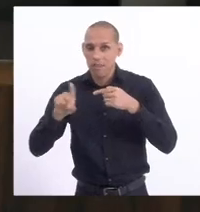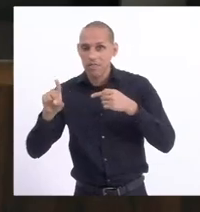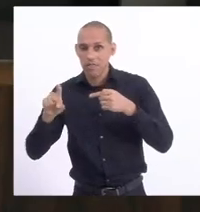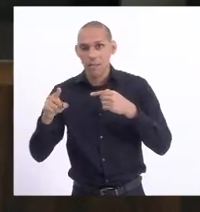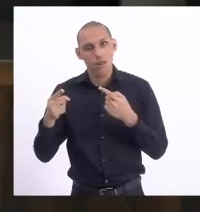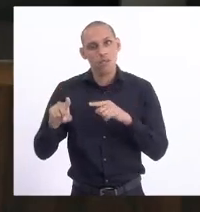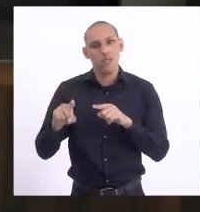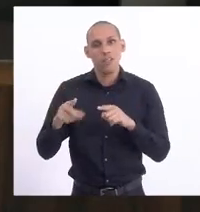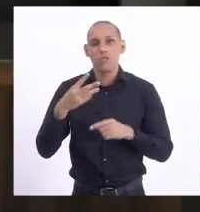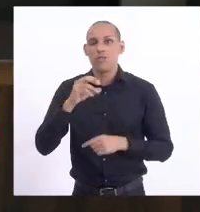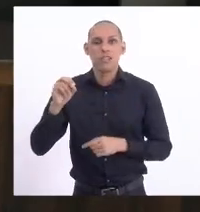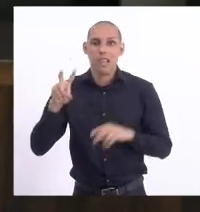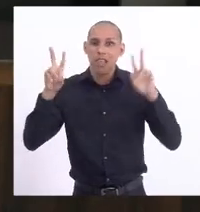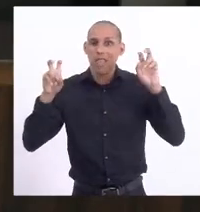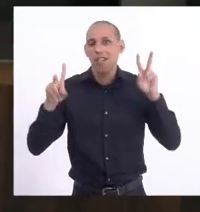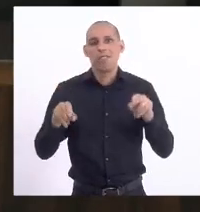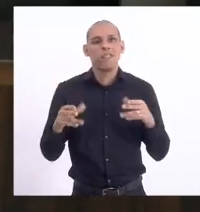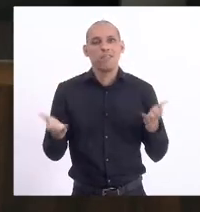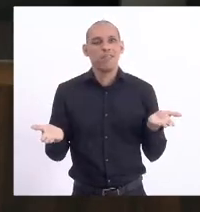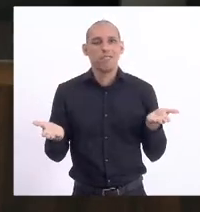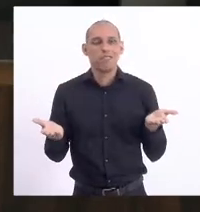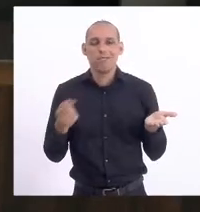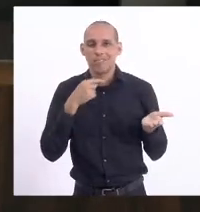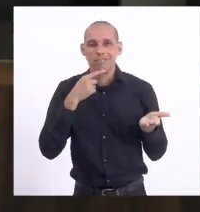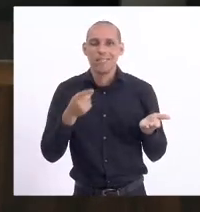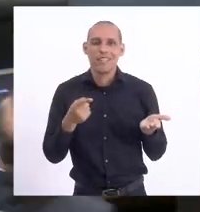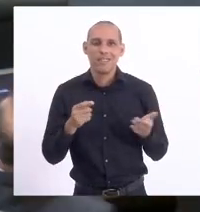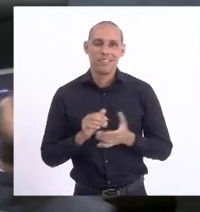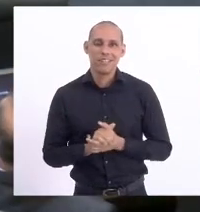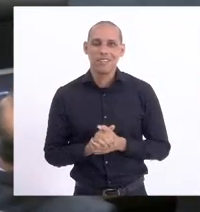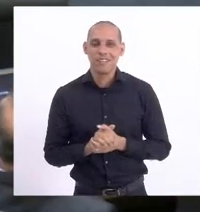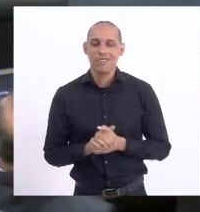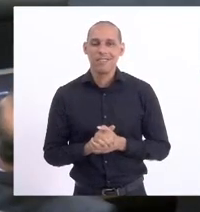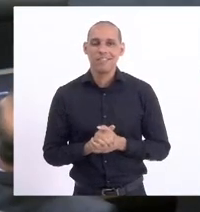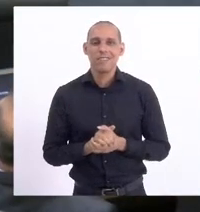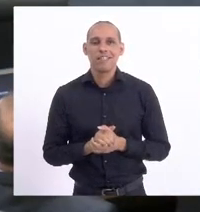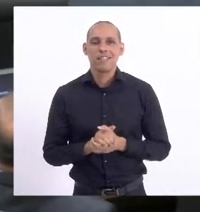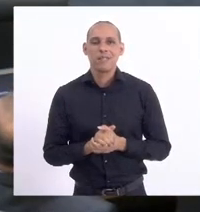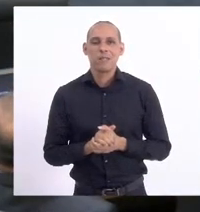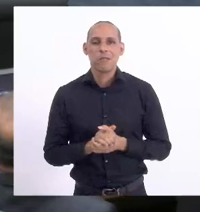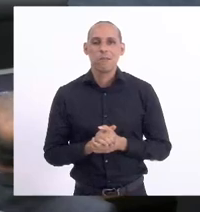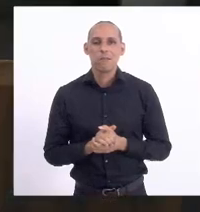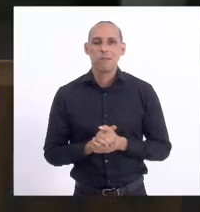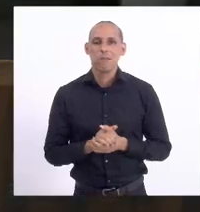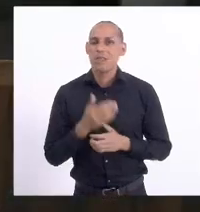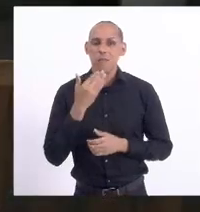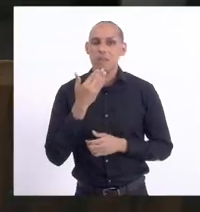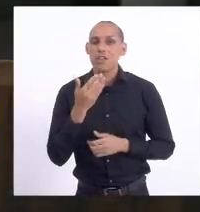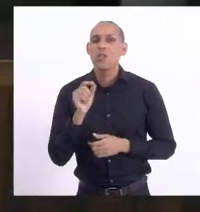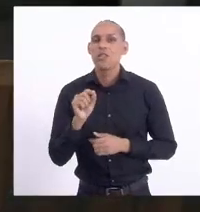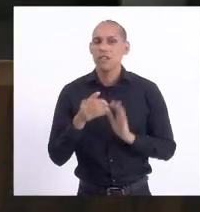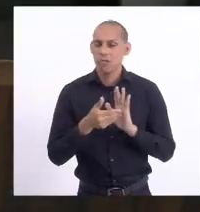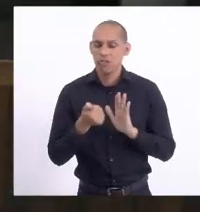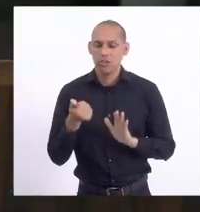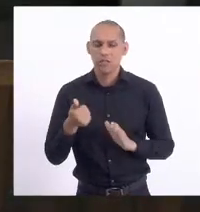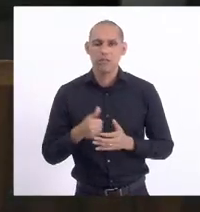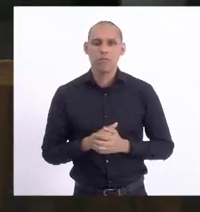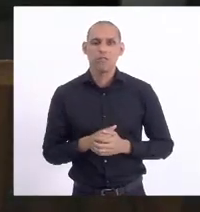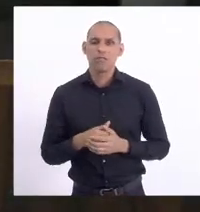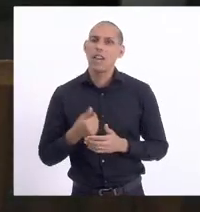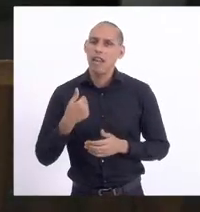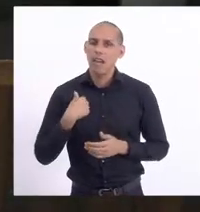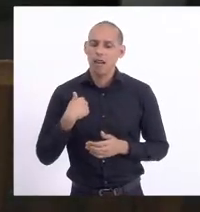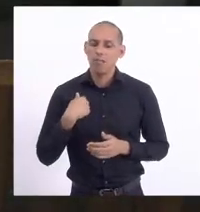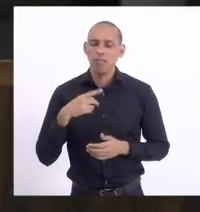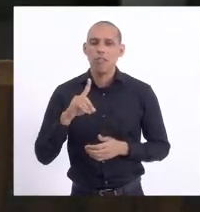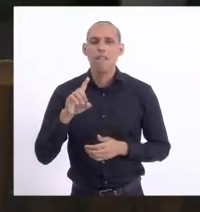de ordem sobre o mesmo tema. Isso aí... Tirou. Mas ele só pediu para retirar. E eu vou